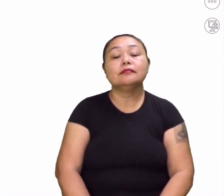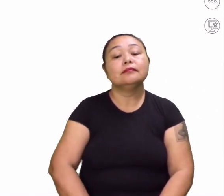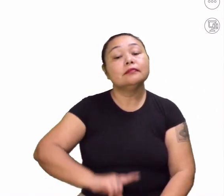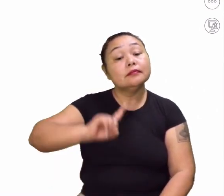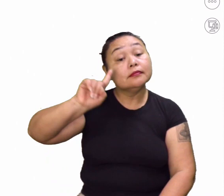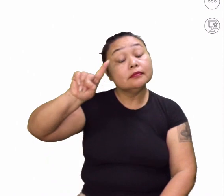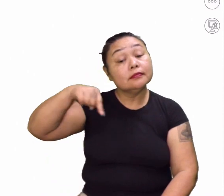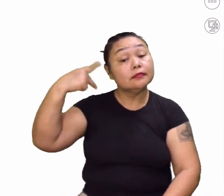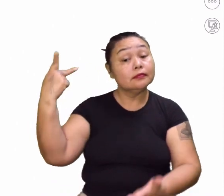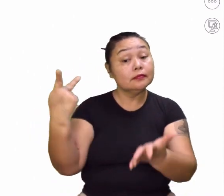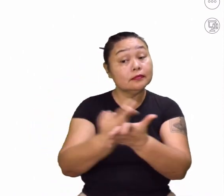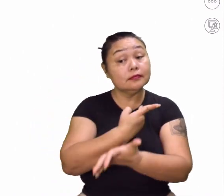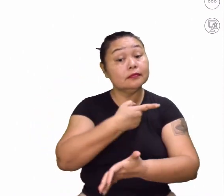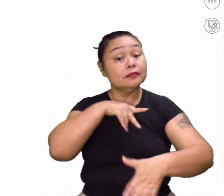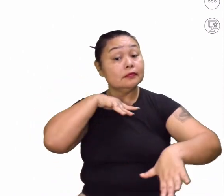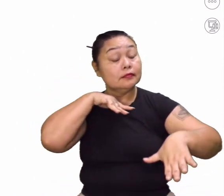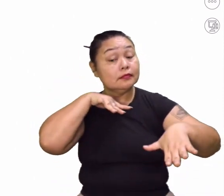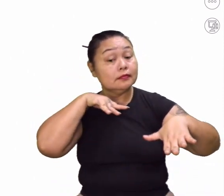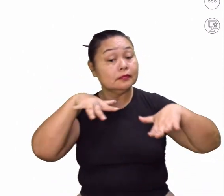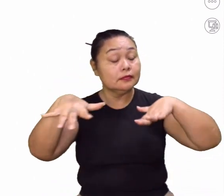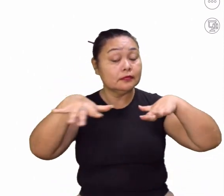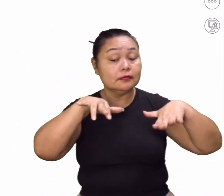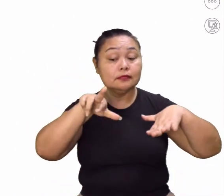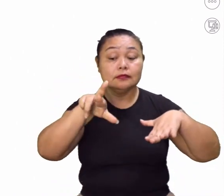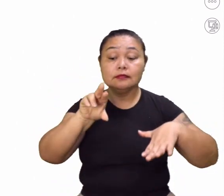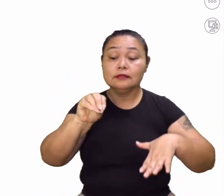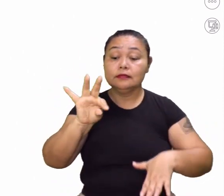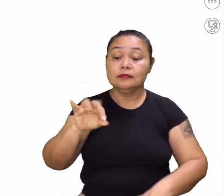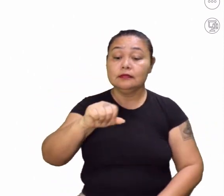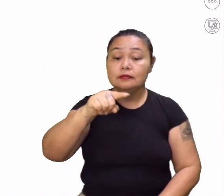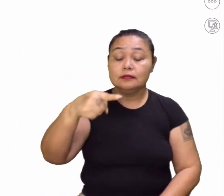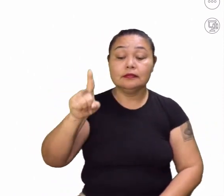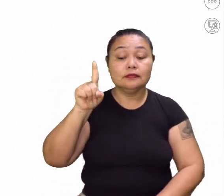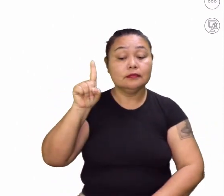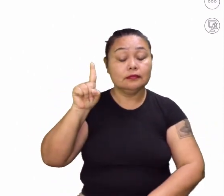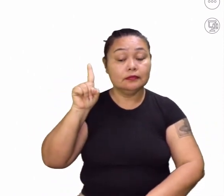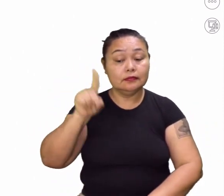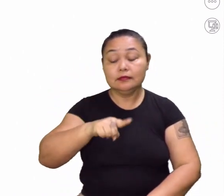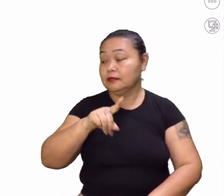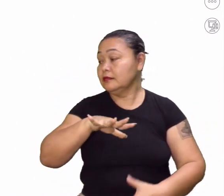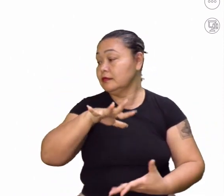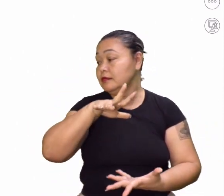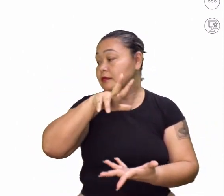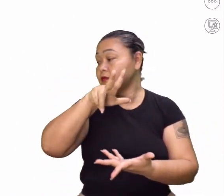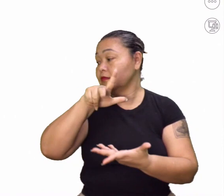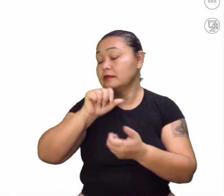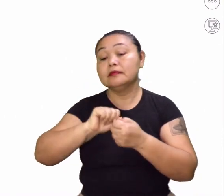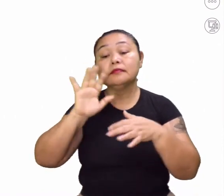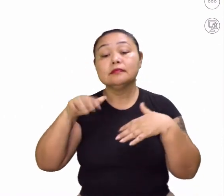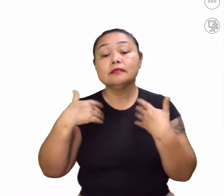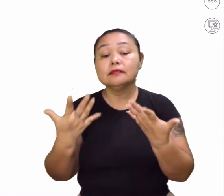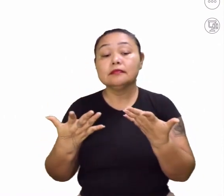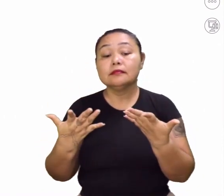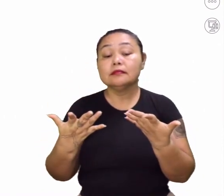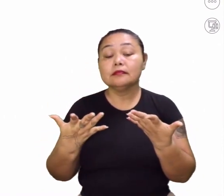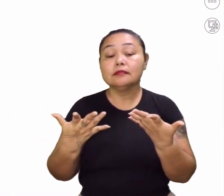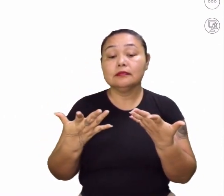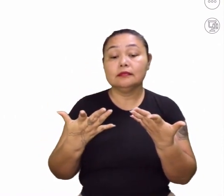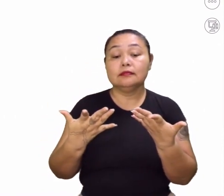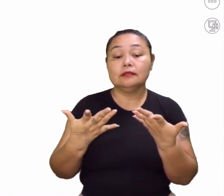Quais são as consequências do movimento de rotação da Terra? Quais são, galera?